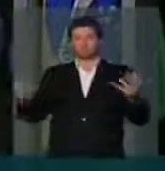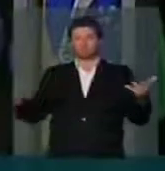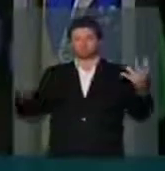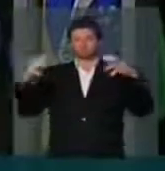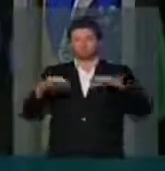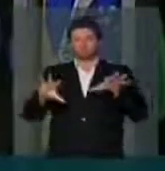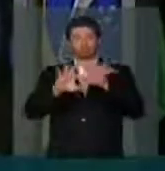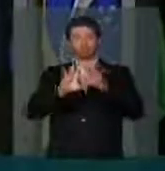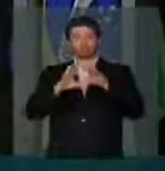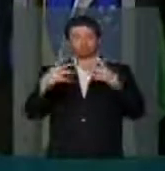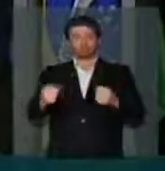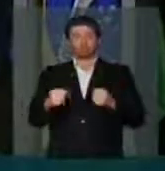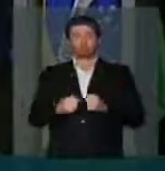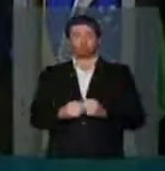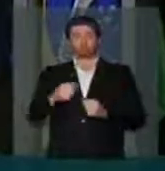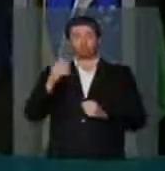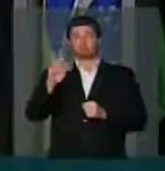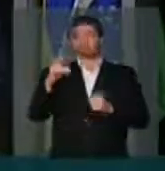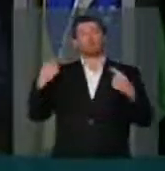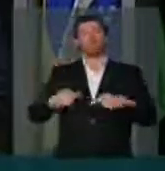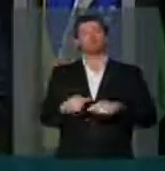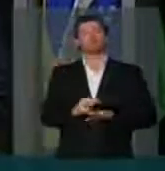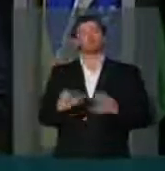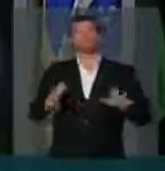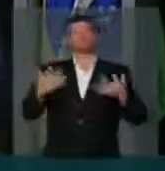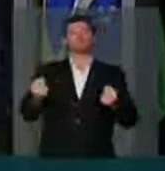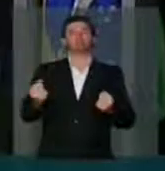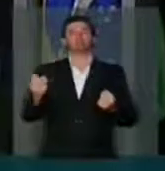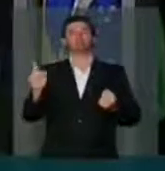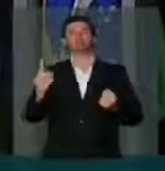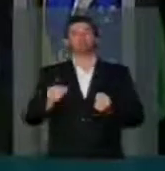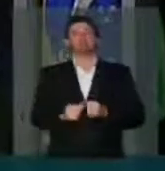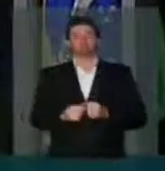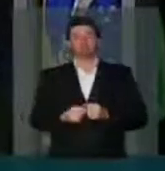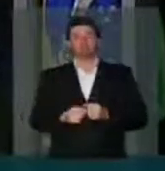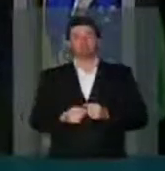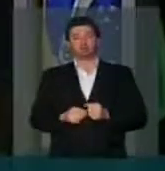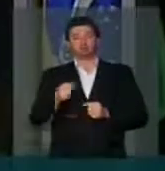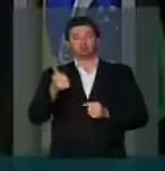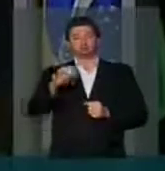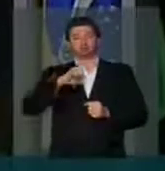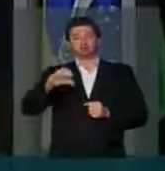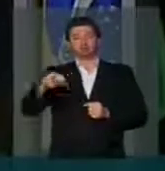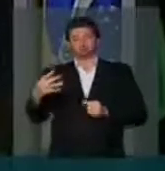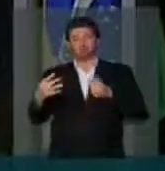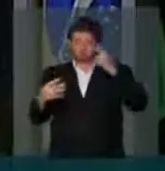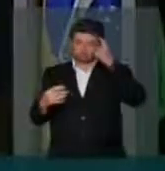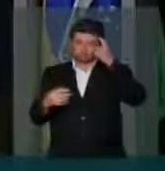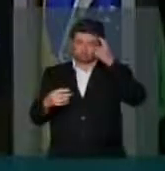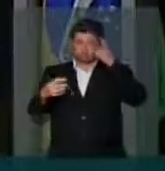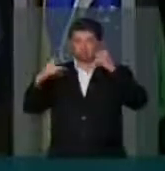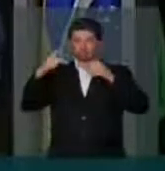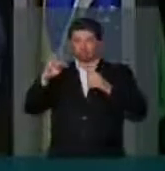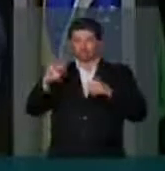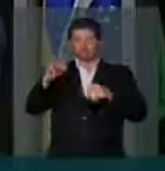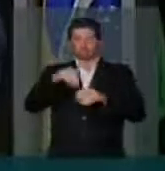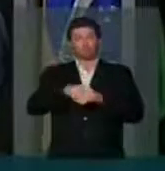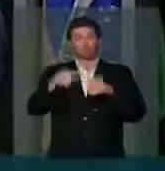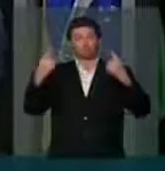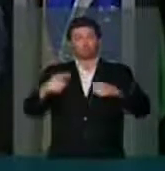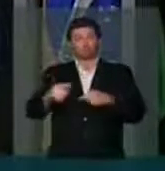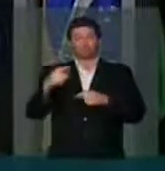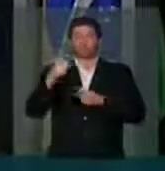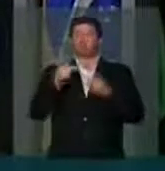governo de coalizão. O PT foi contra e não participou. Em 94, o PT vota contra o Plano